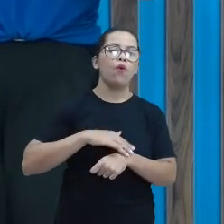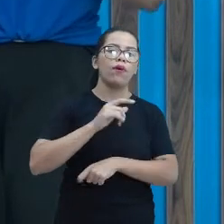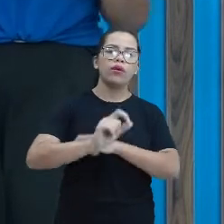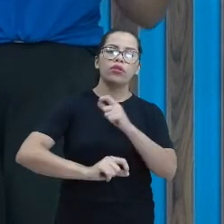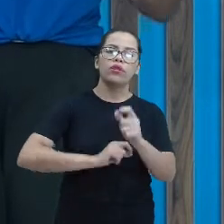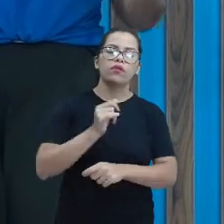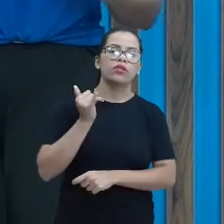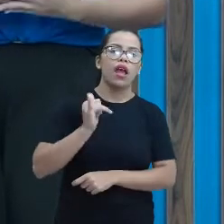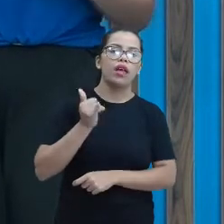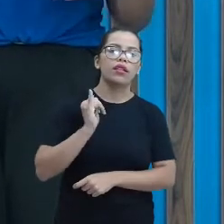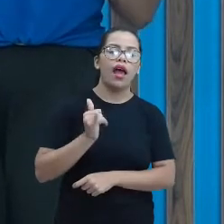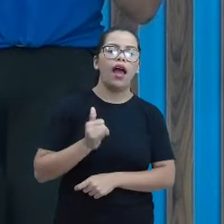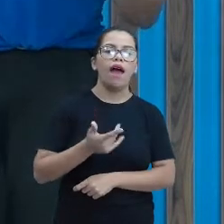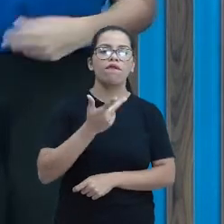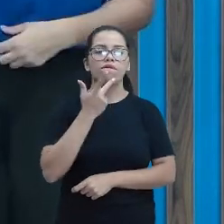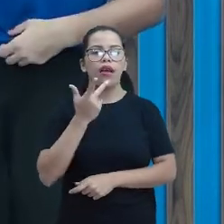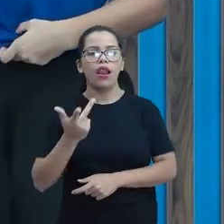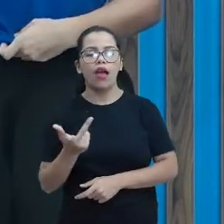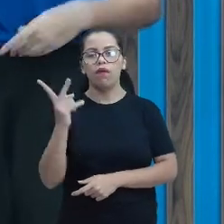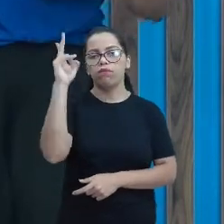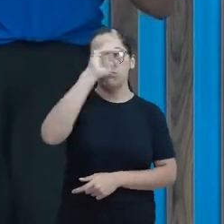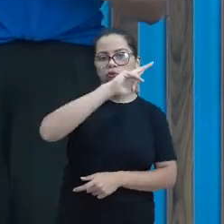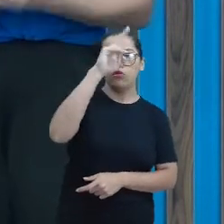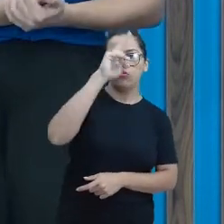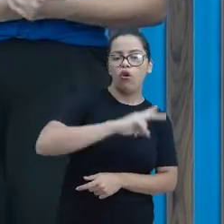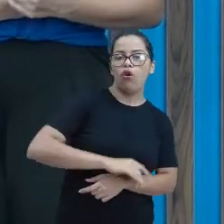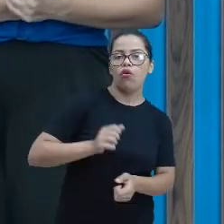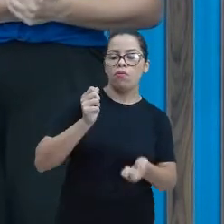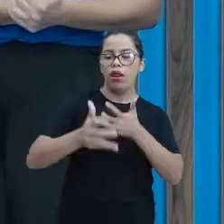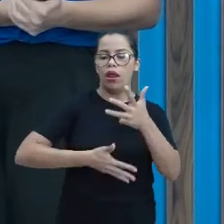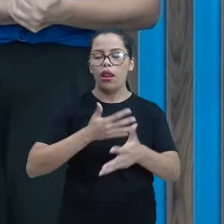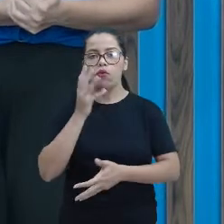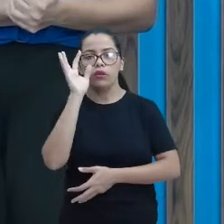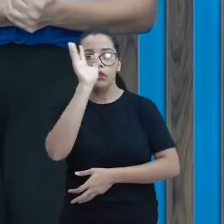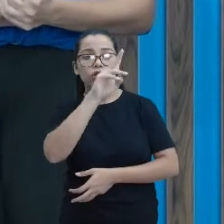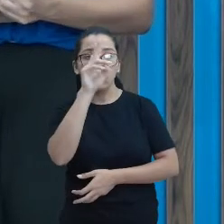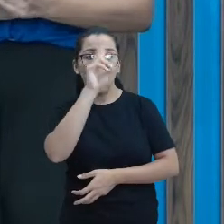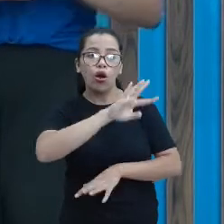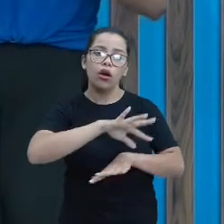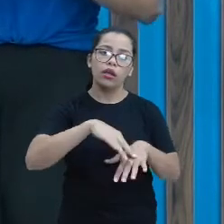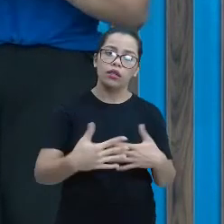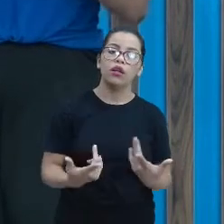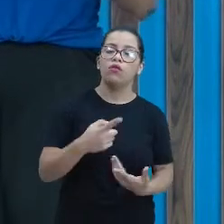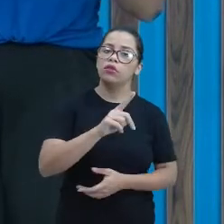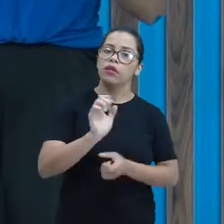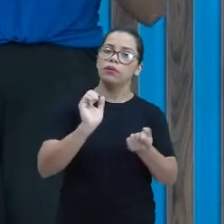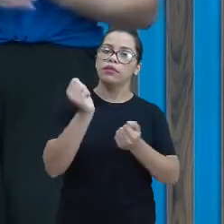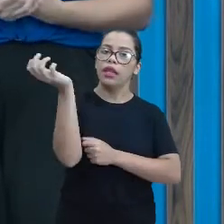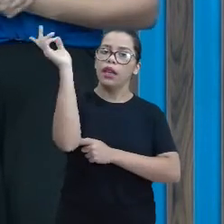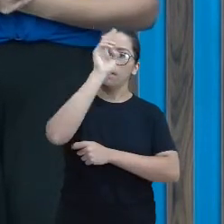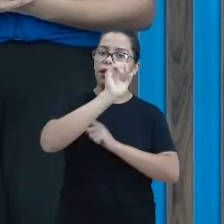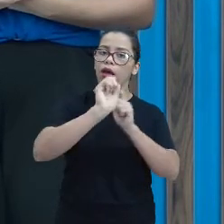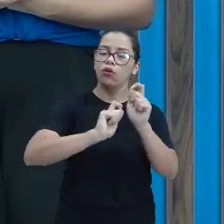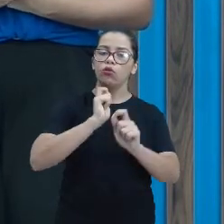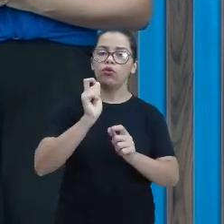A narrativa, né, vem de narração. E a gente precisa lembrar que ela acaba sendo